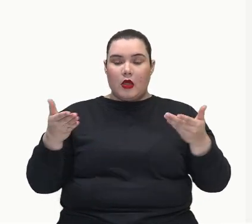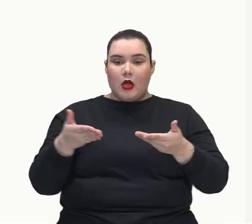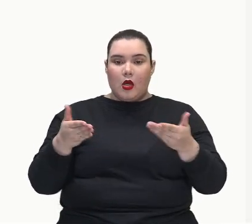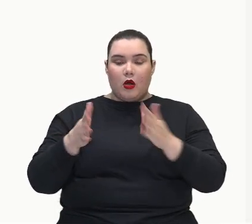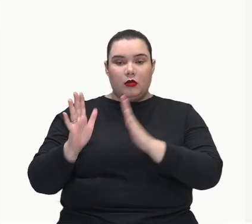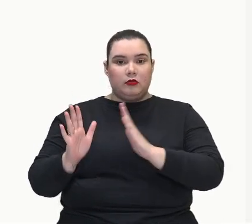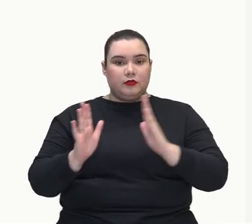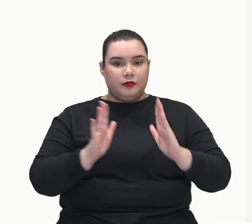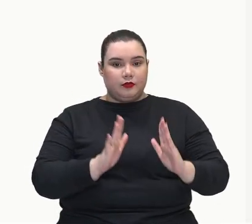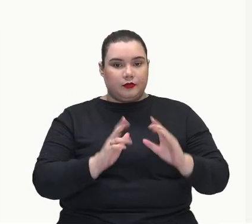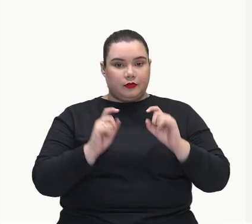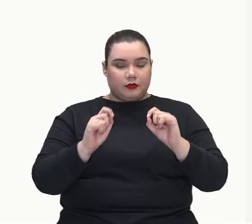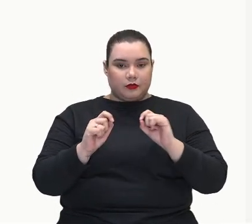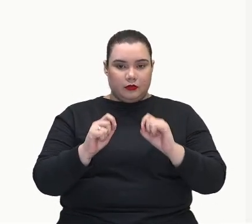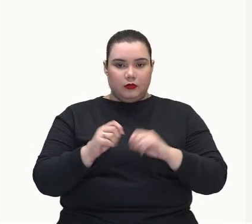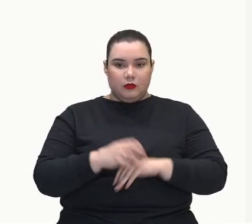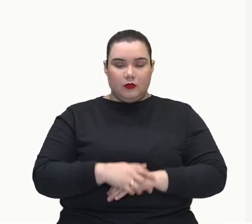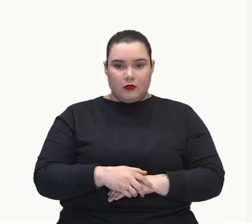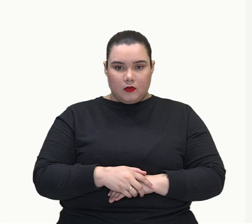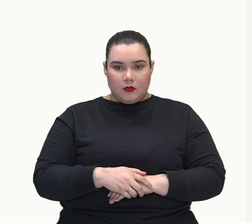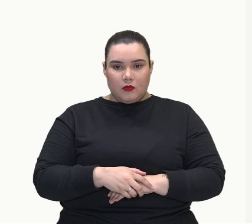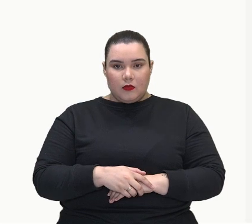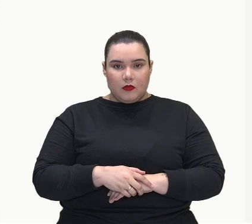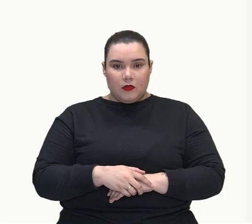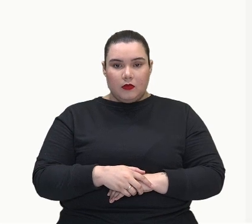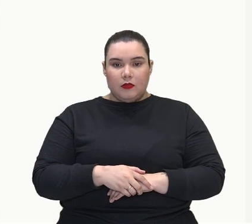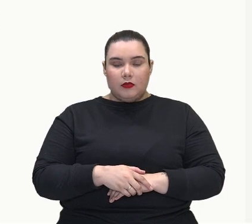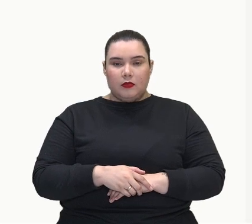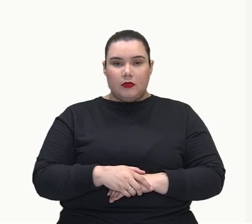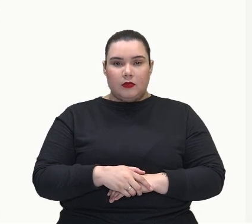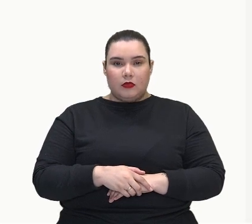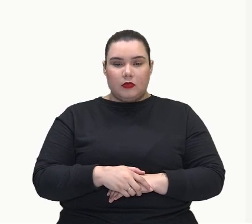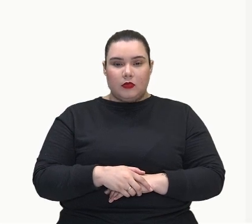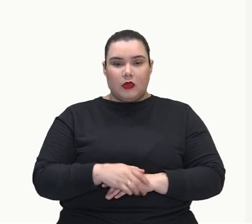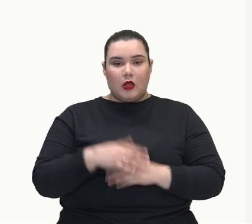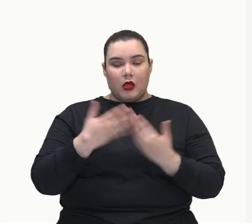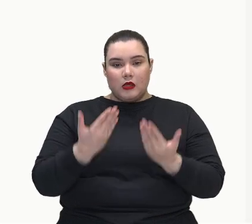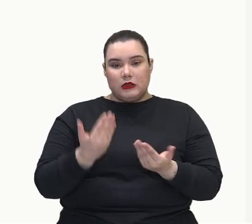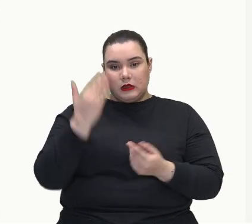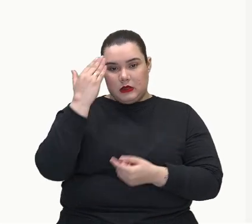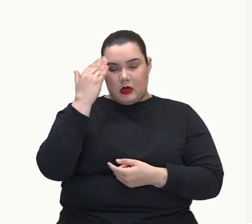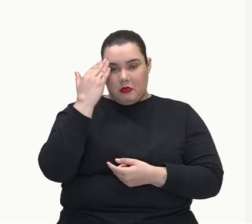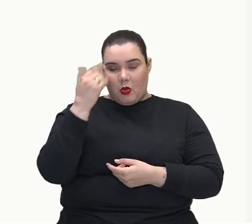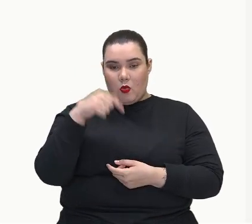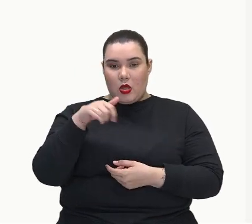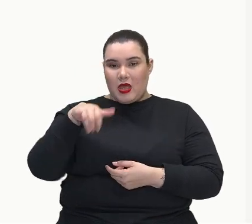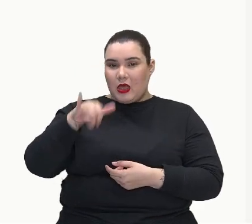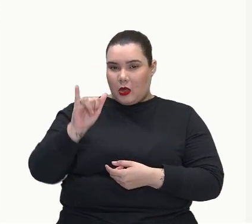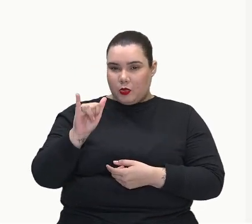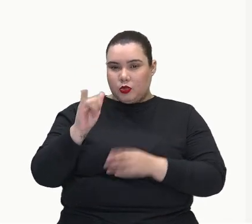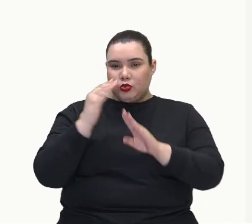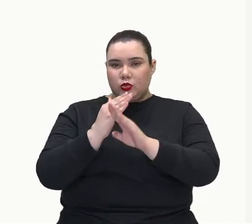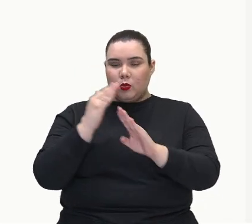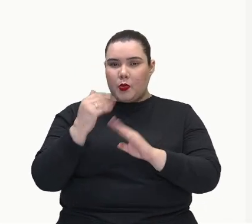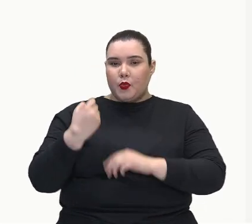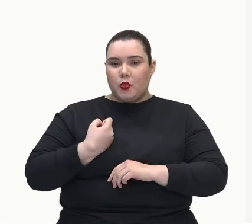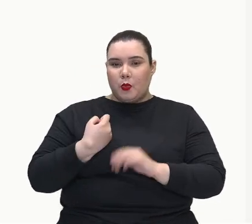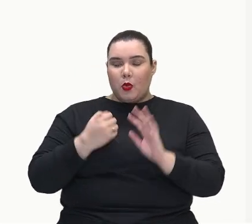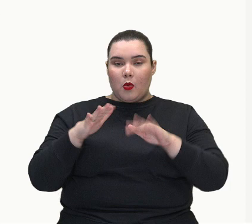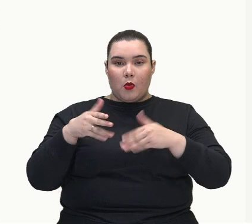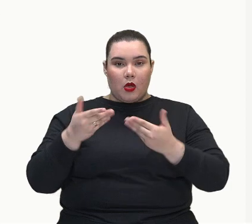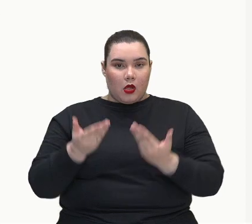Agora, a gente tem essa relação aqui. Para saber o valor de y, vejam que